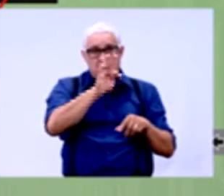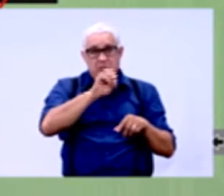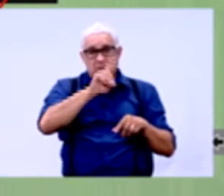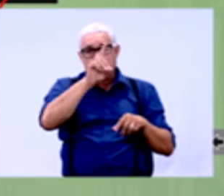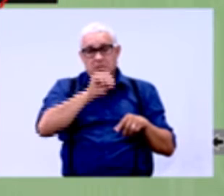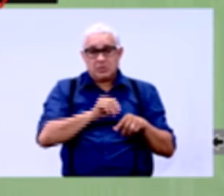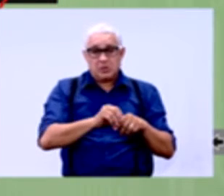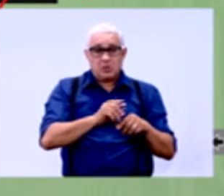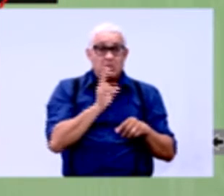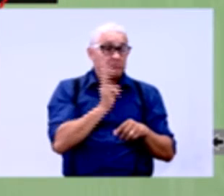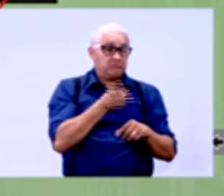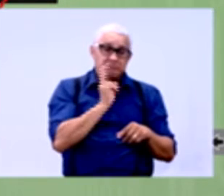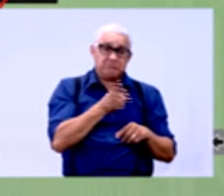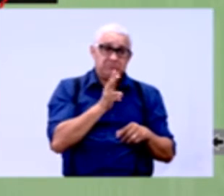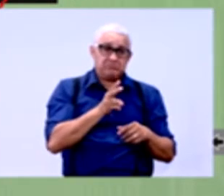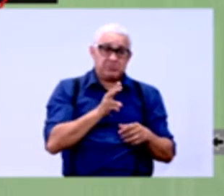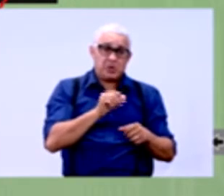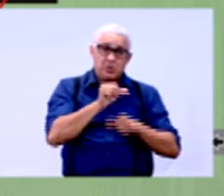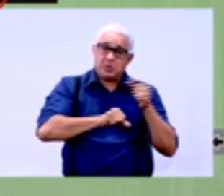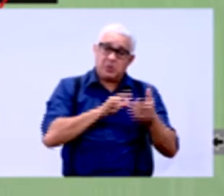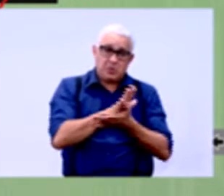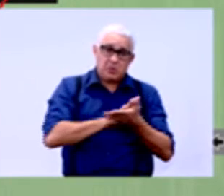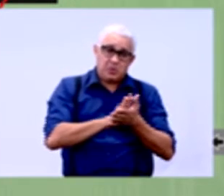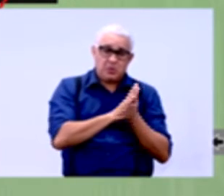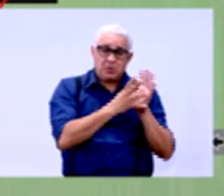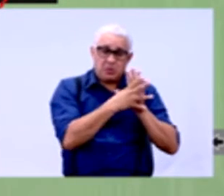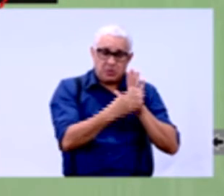que não alteram o modelo